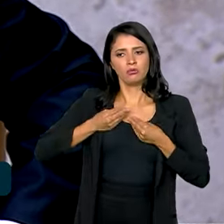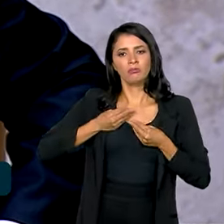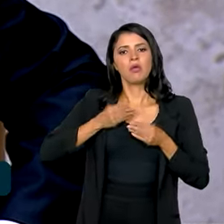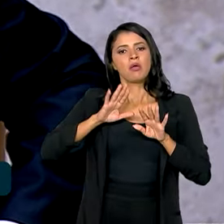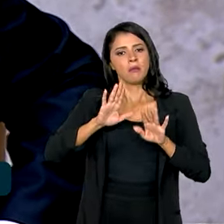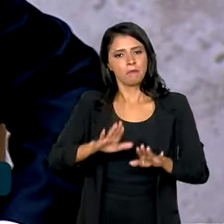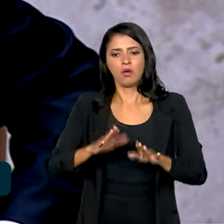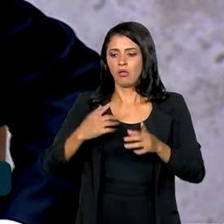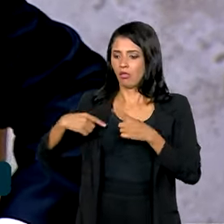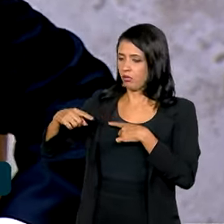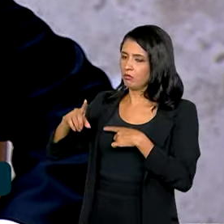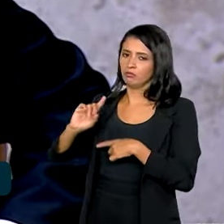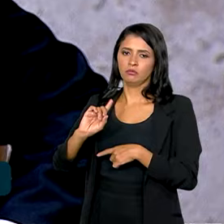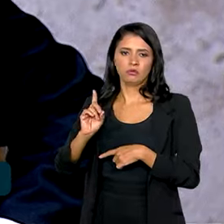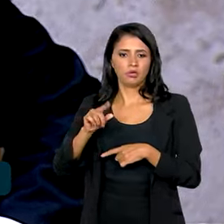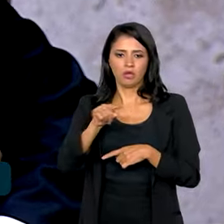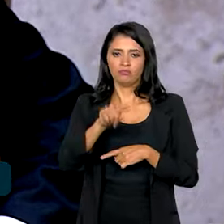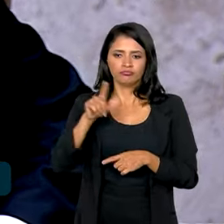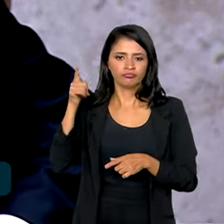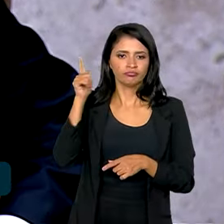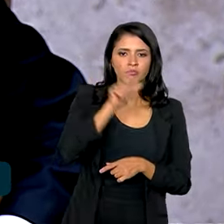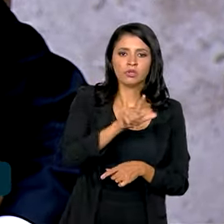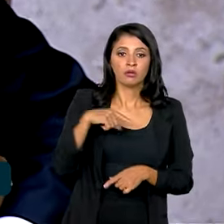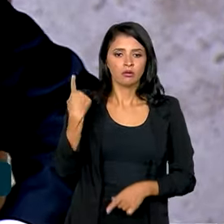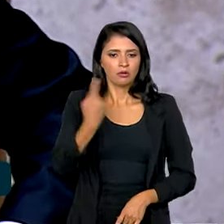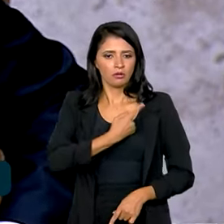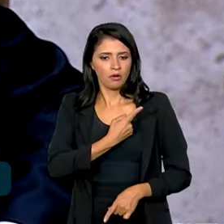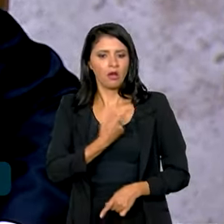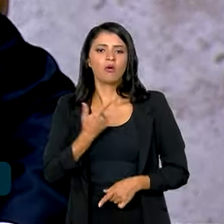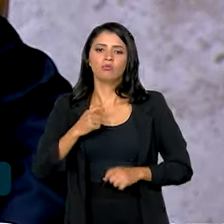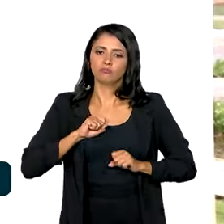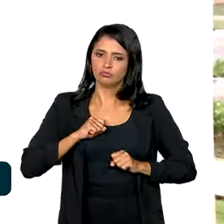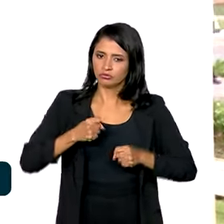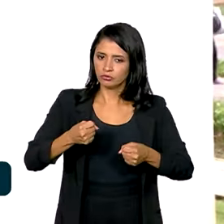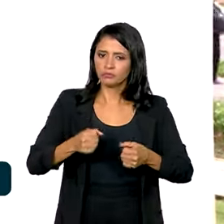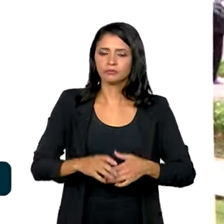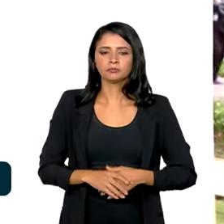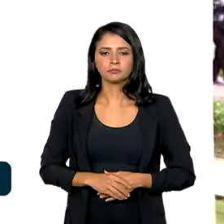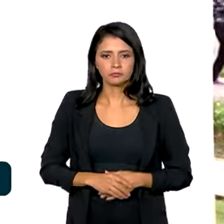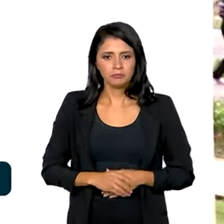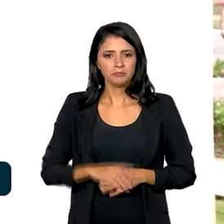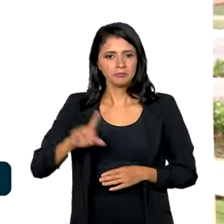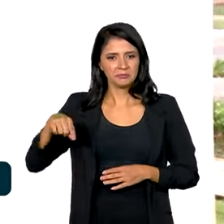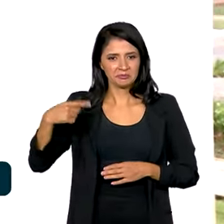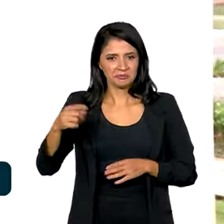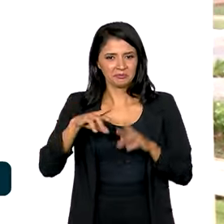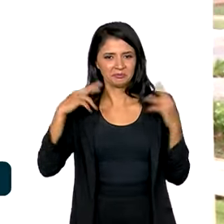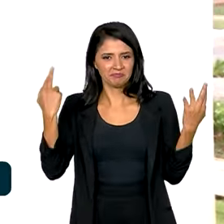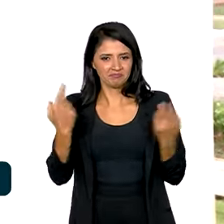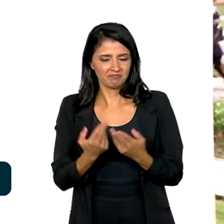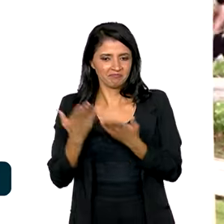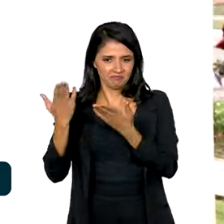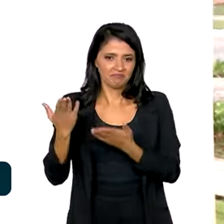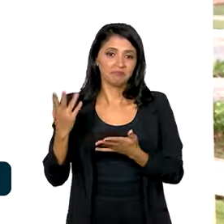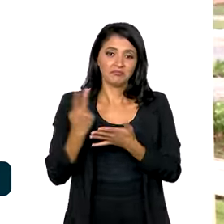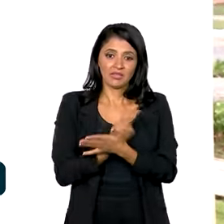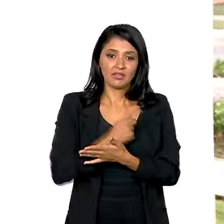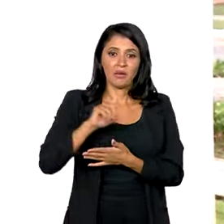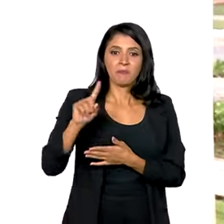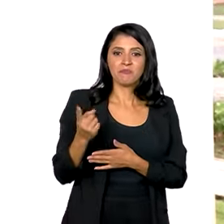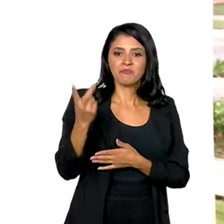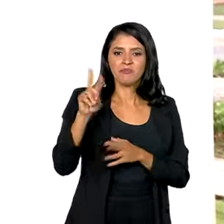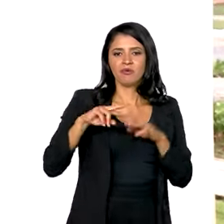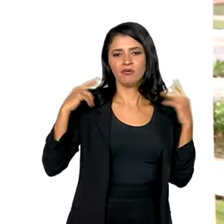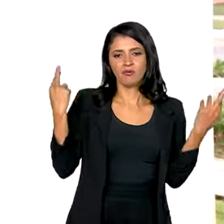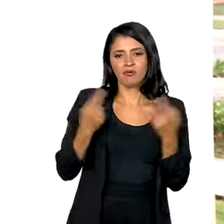sem retrocesso nas conquistas pelas quais tanto lutamos. Na sequência da solenidade, já aconteceu a primeira